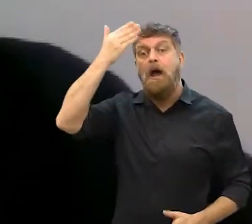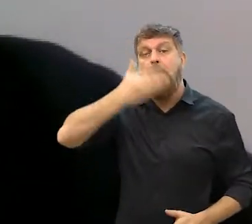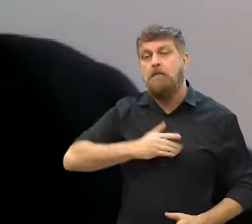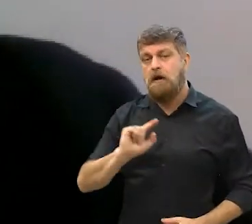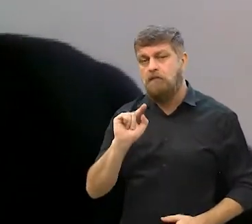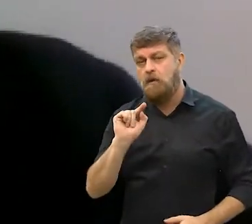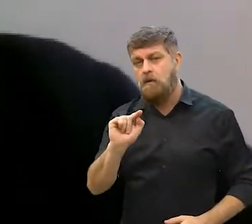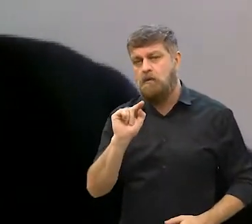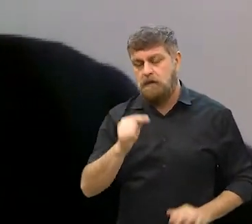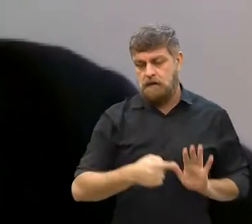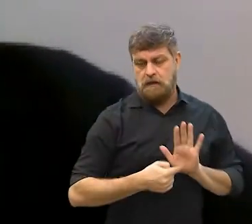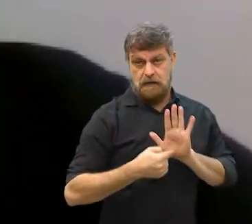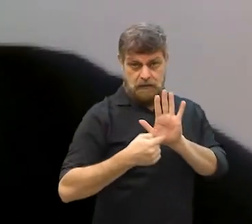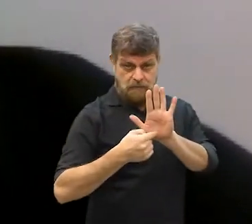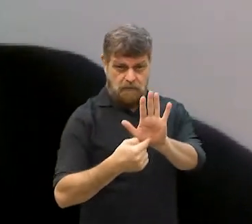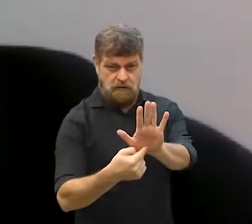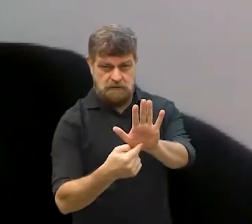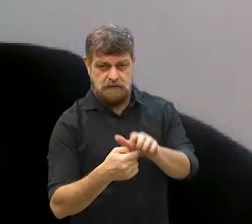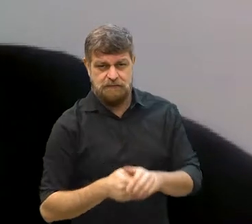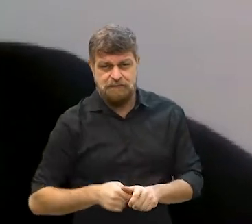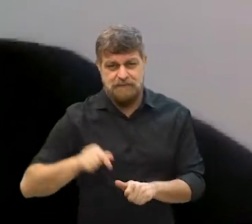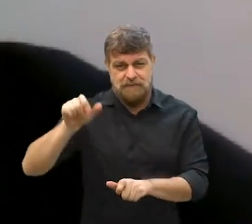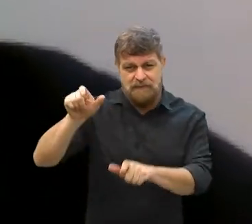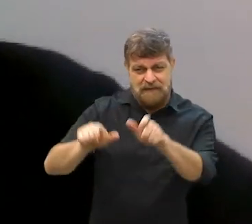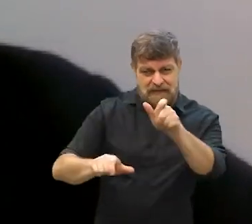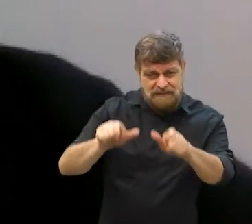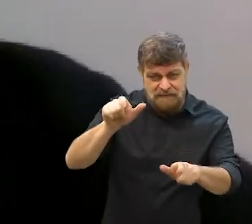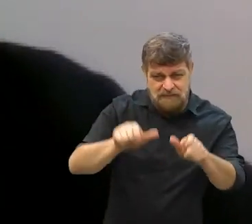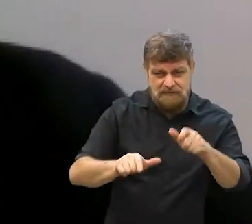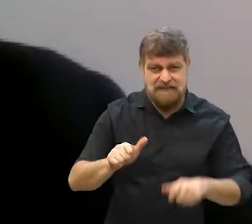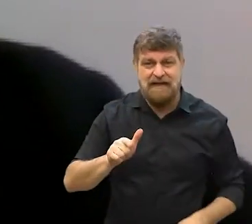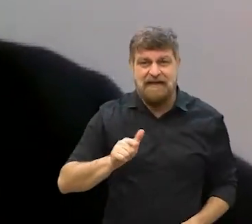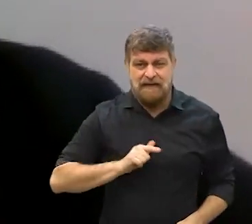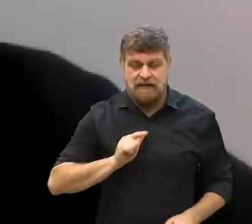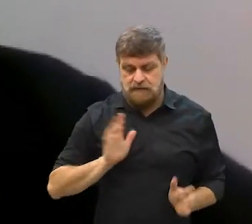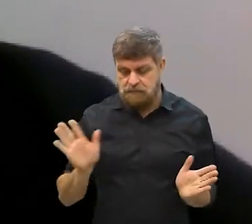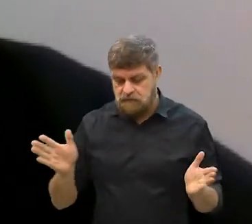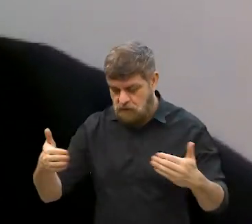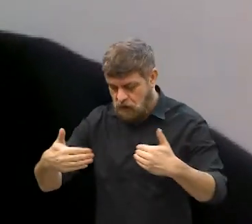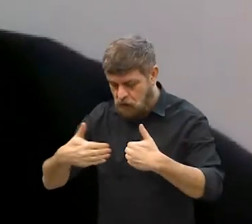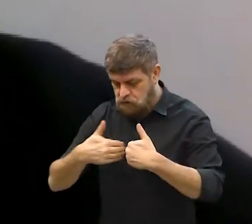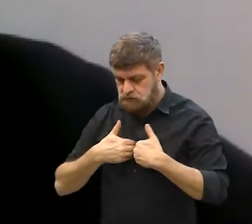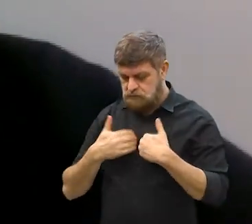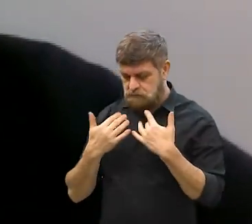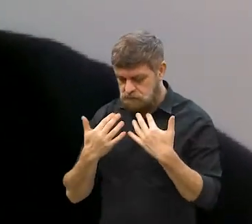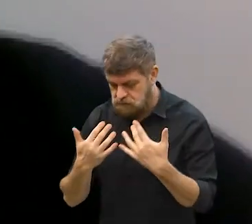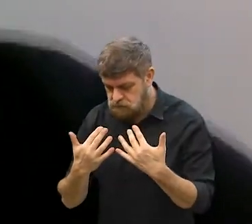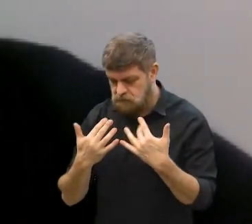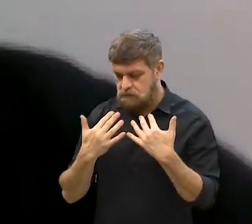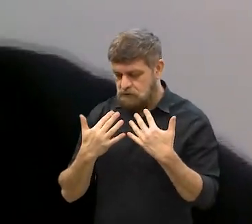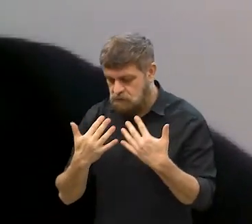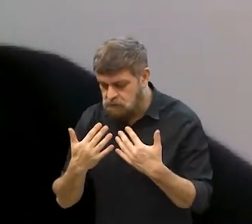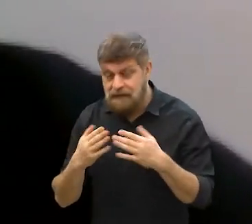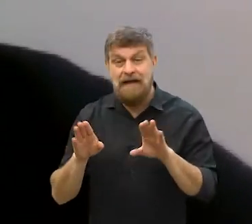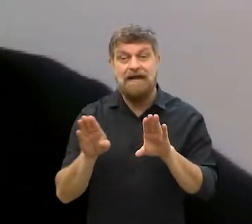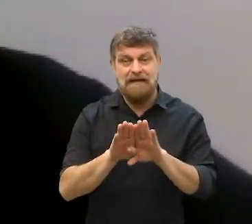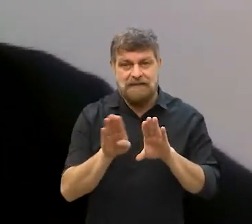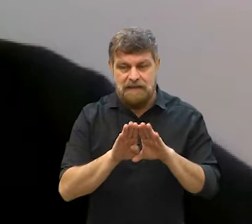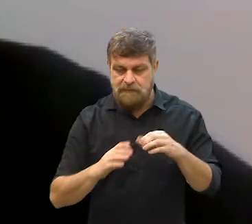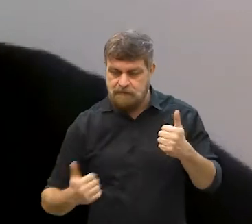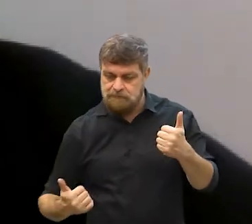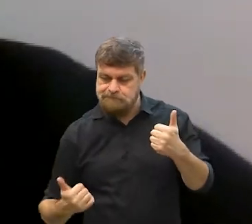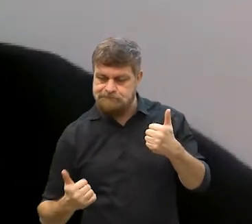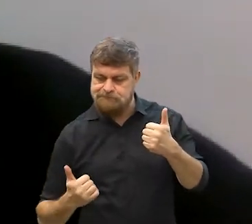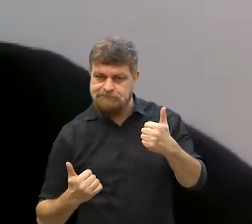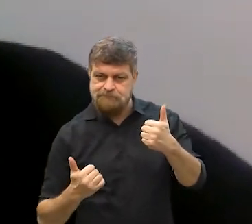que as pessoas que têm a deficiência do autismo também se aproximaram mais,